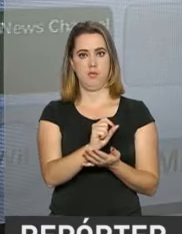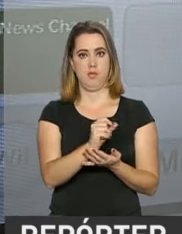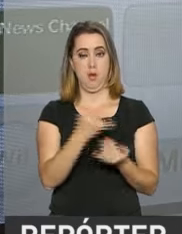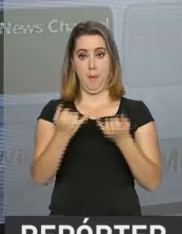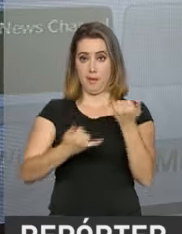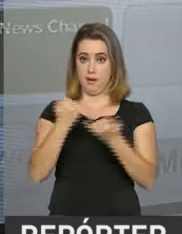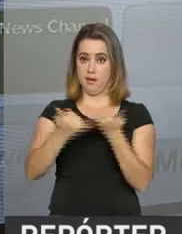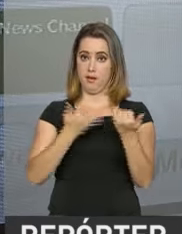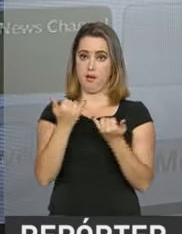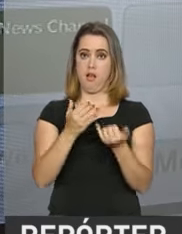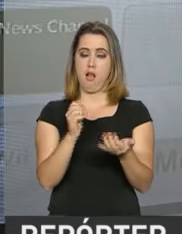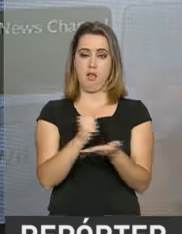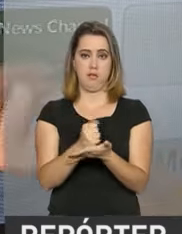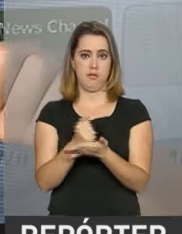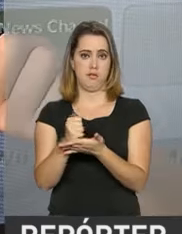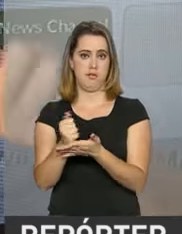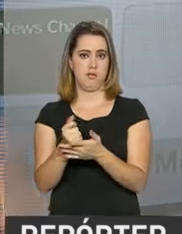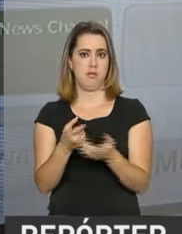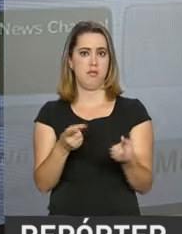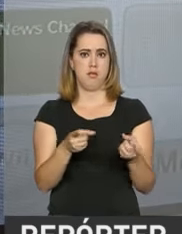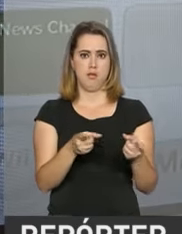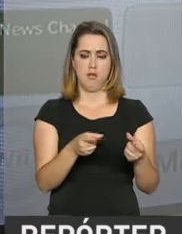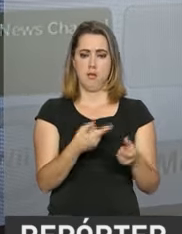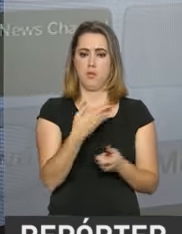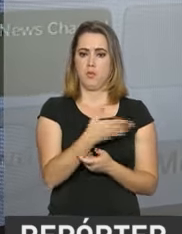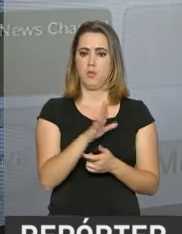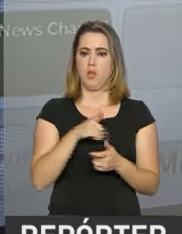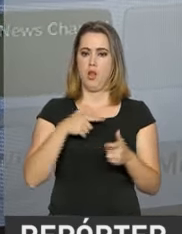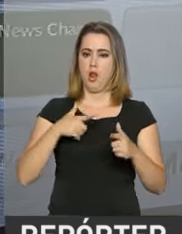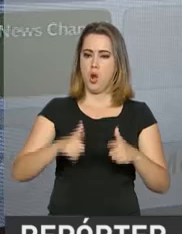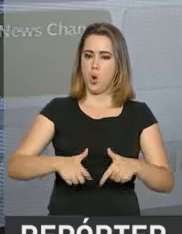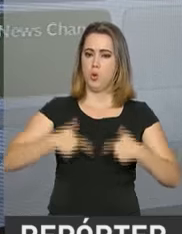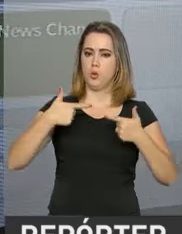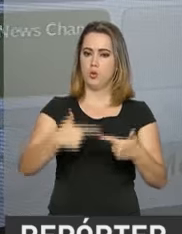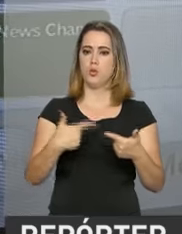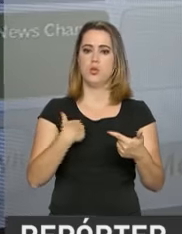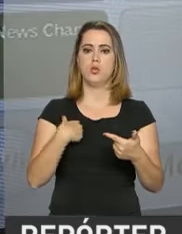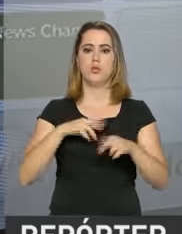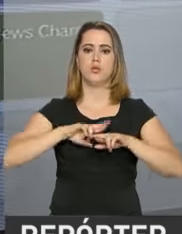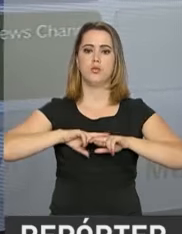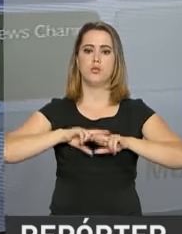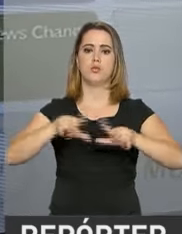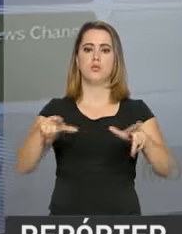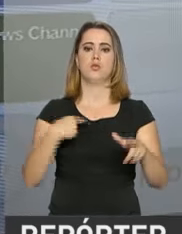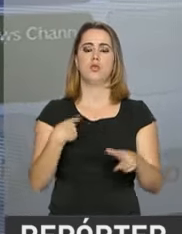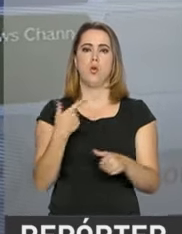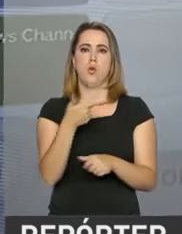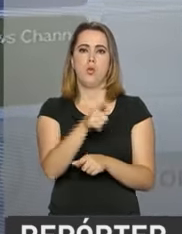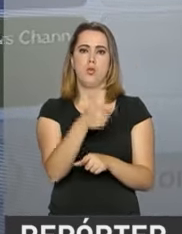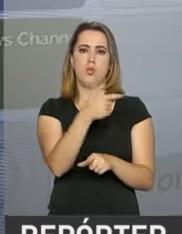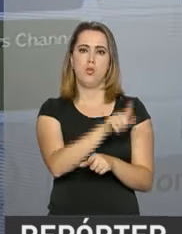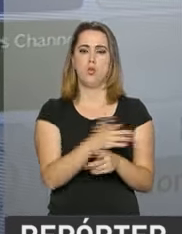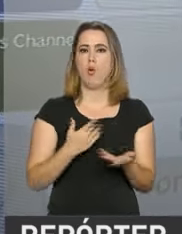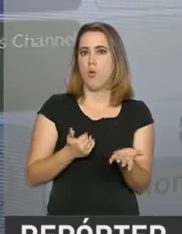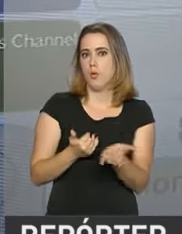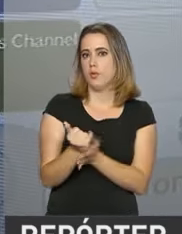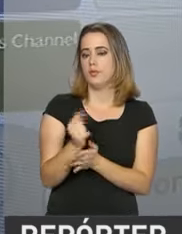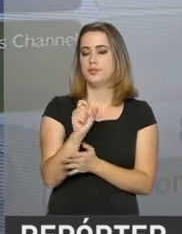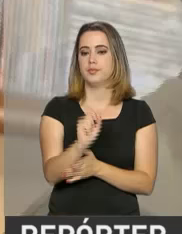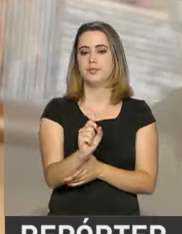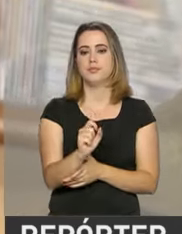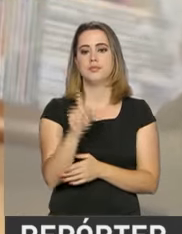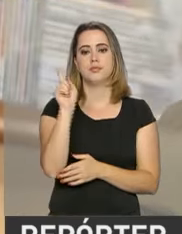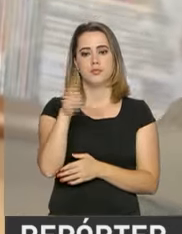fábrica um pouquinho daquele ali que eu estava jogando Prison Live aquele outro inicialmente